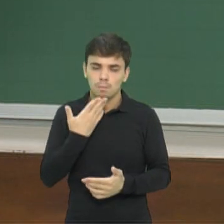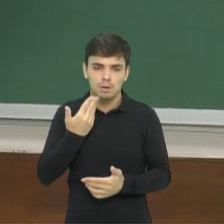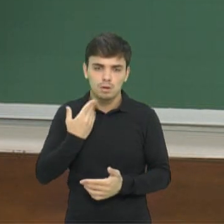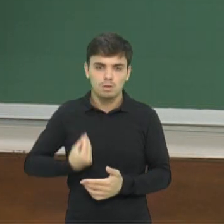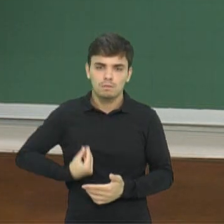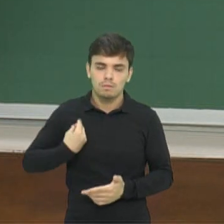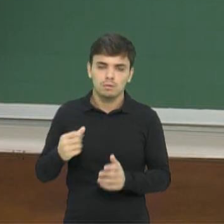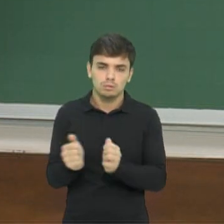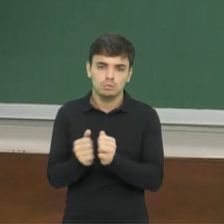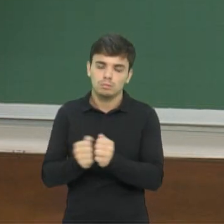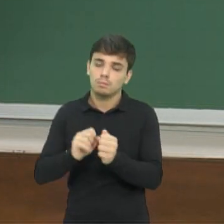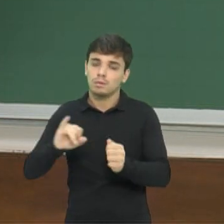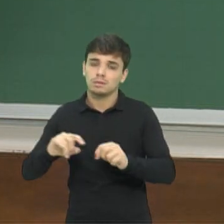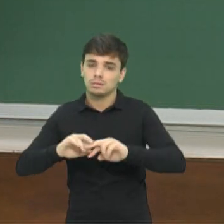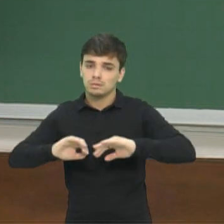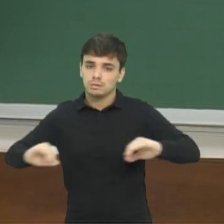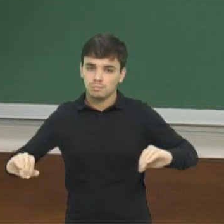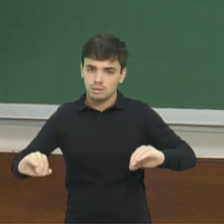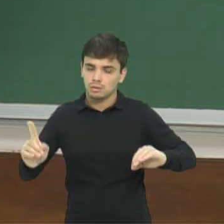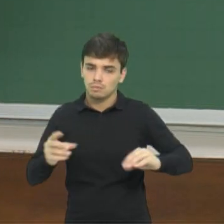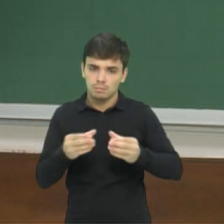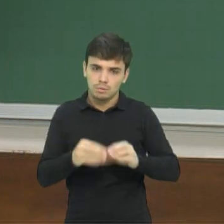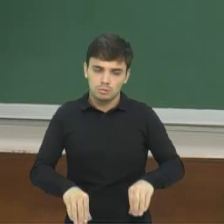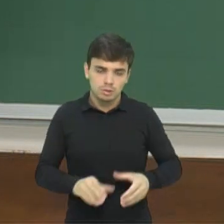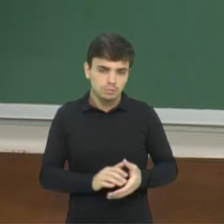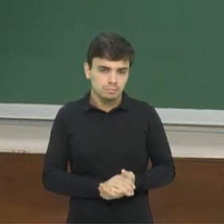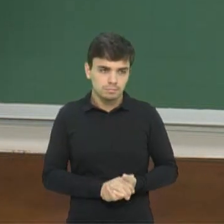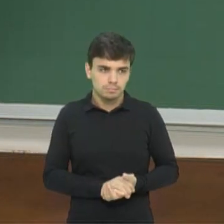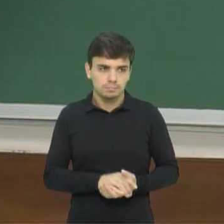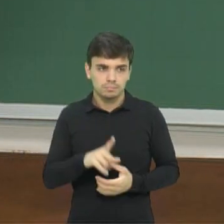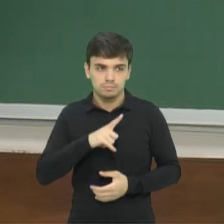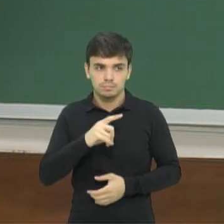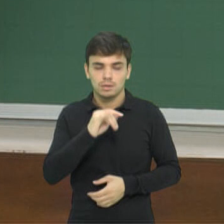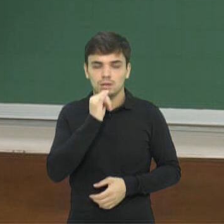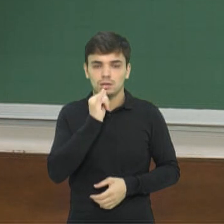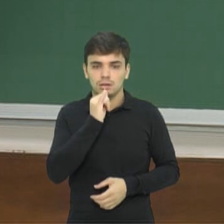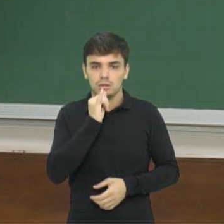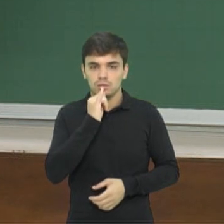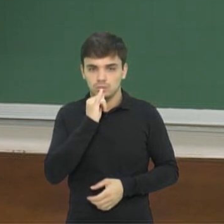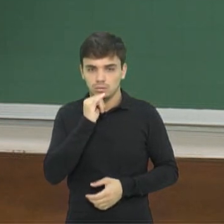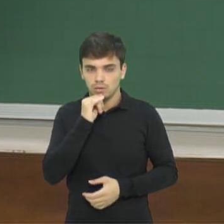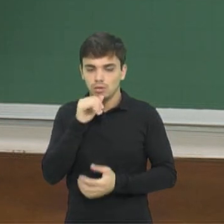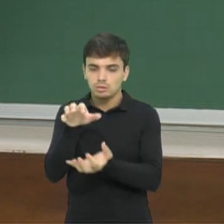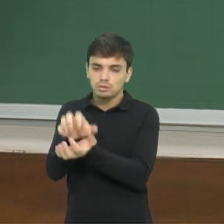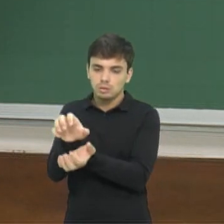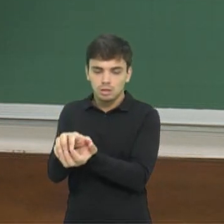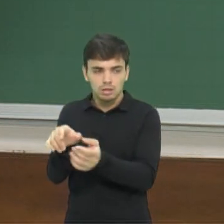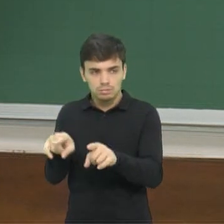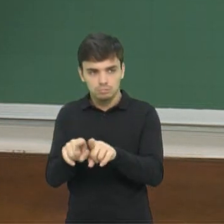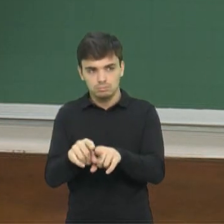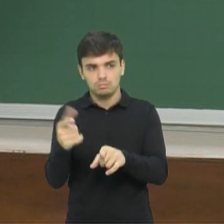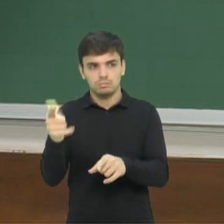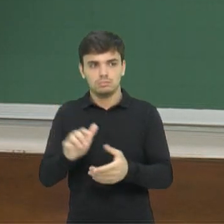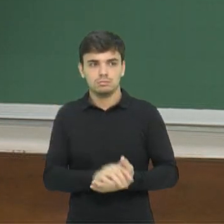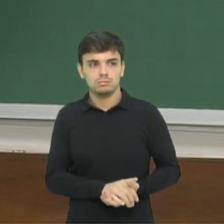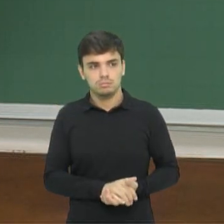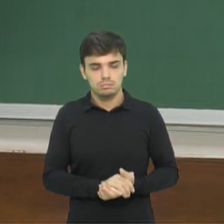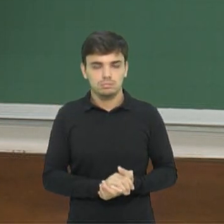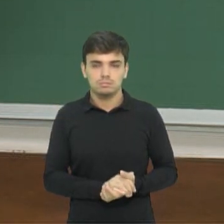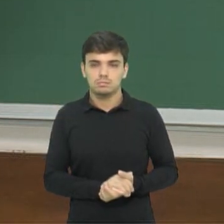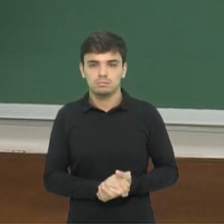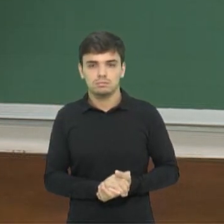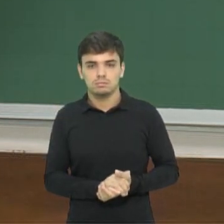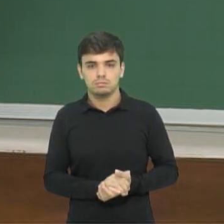tiver separado, ok também, não vai prejudicar, tá? Aqui o exemplo do jacaré e do pássaro palito, por exemplo, né?